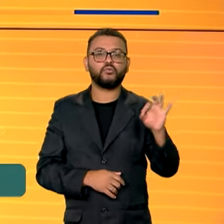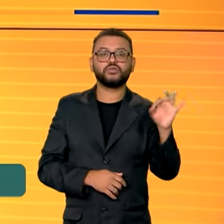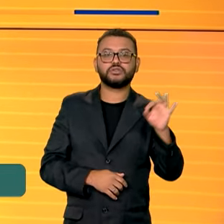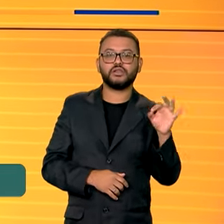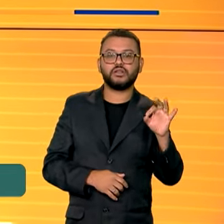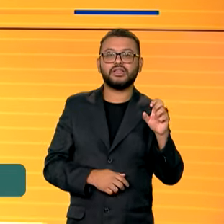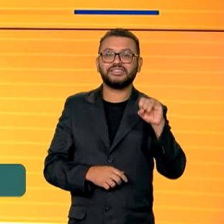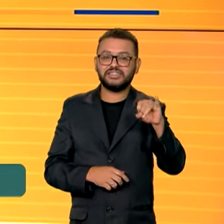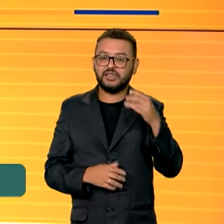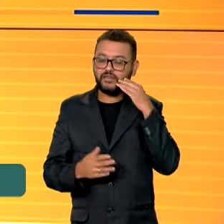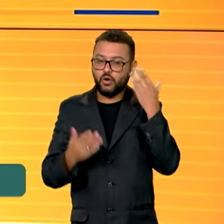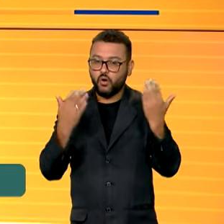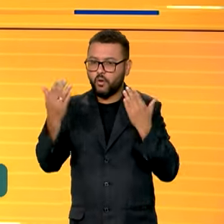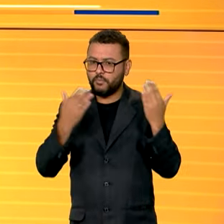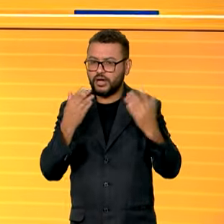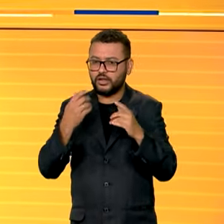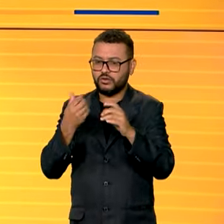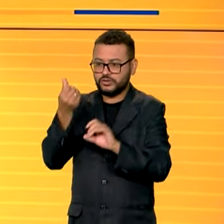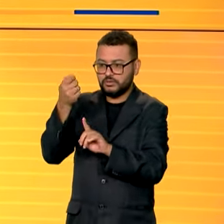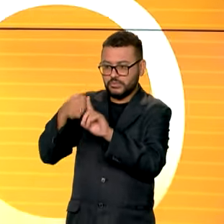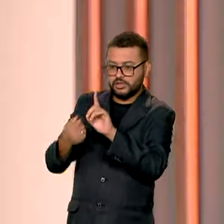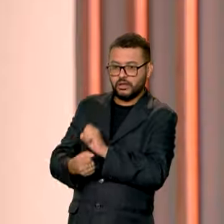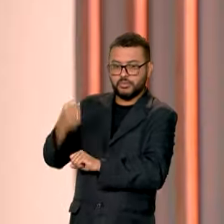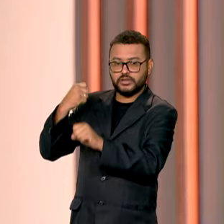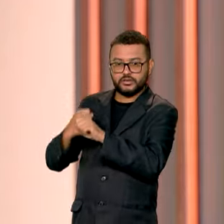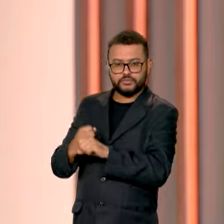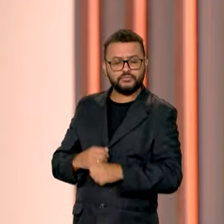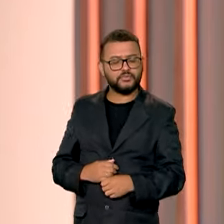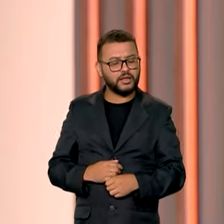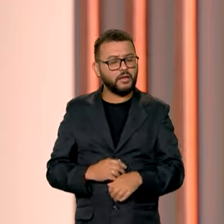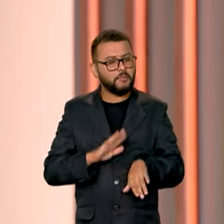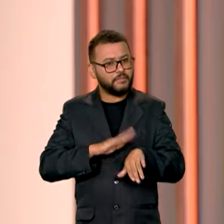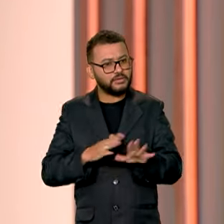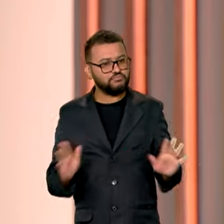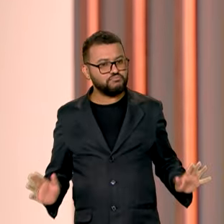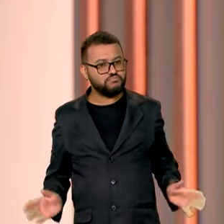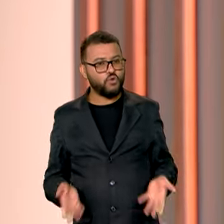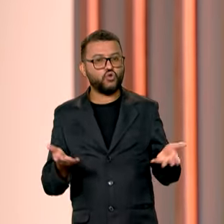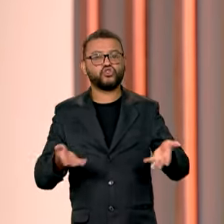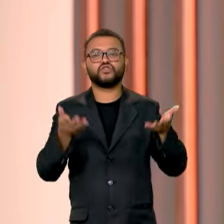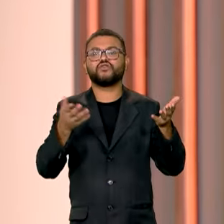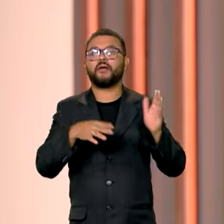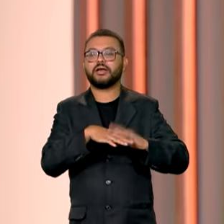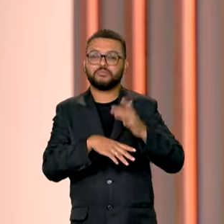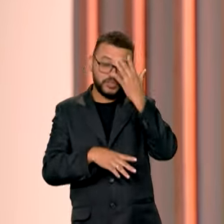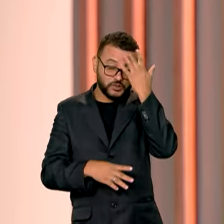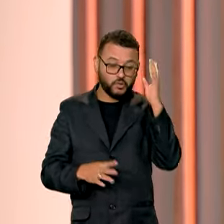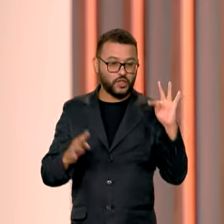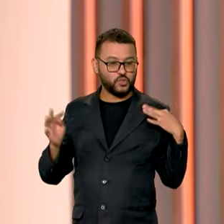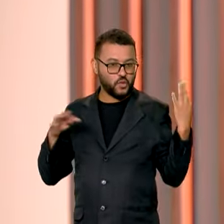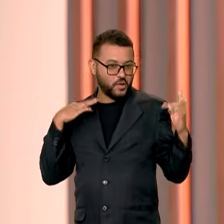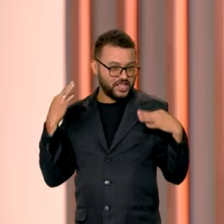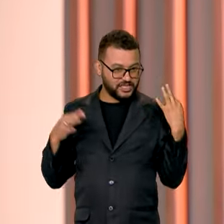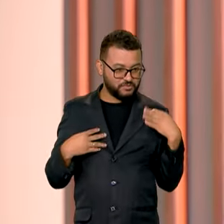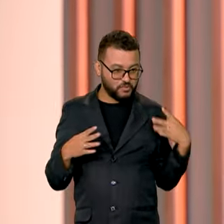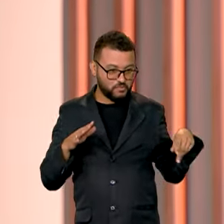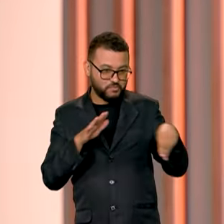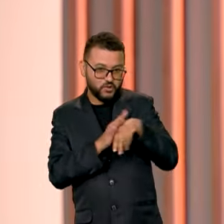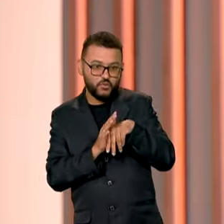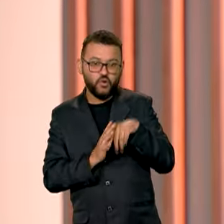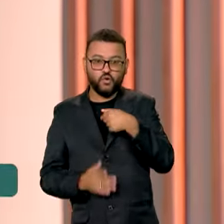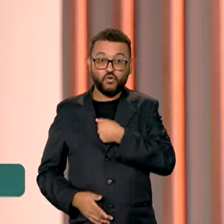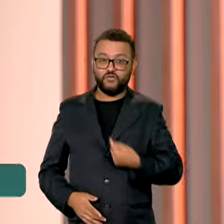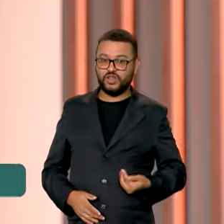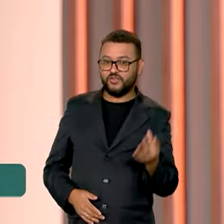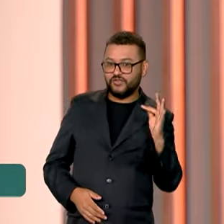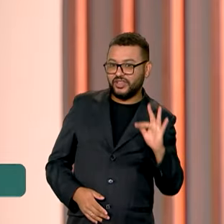comparação com o primeiro semestre do ano passado. E para impulsionar ainda mais o turismo interno, o governo federal deu